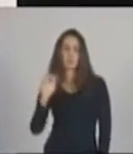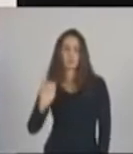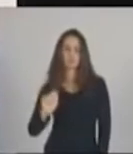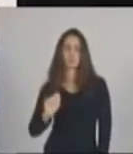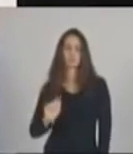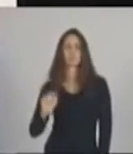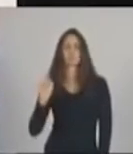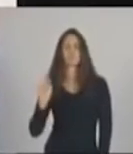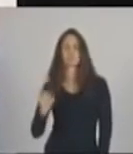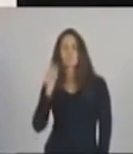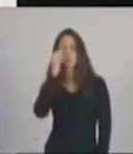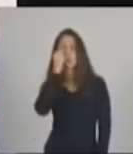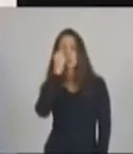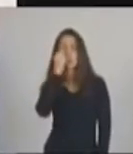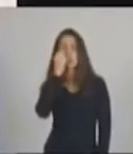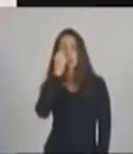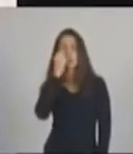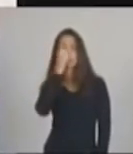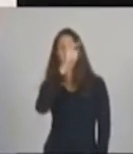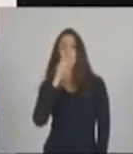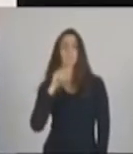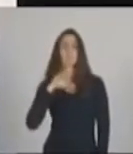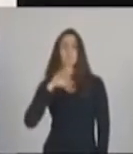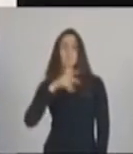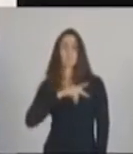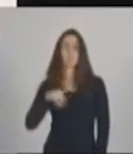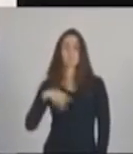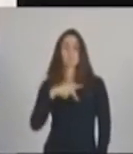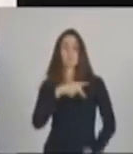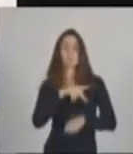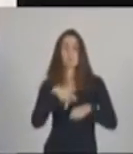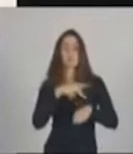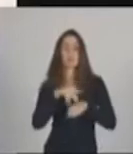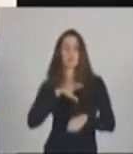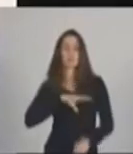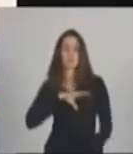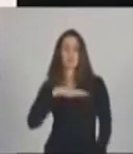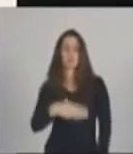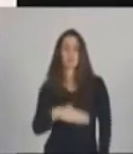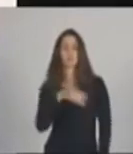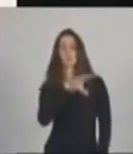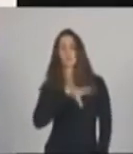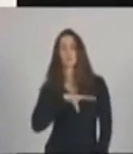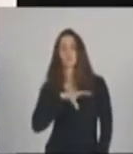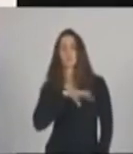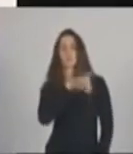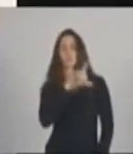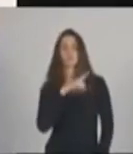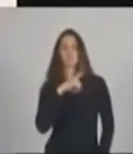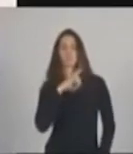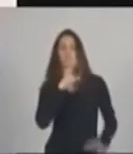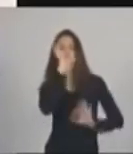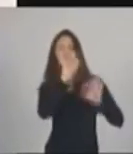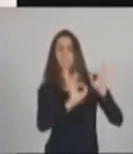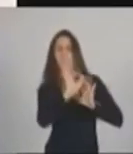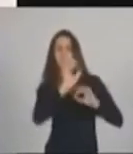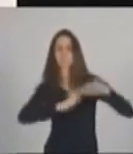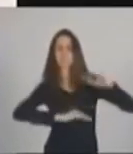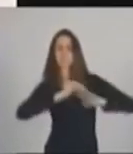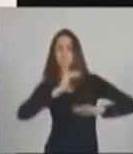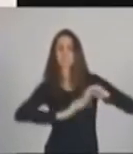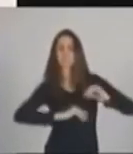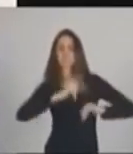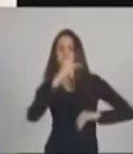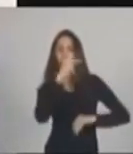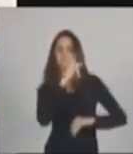deixou o seu acervo todo em Portugal, que é uma das coisas mais maravilhosas que tem a arquitetura mundial. Apresento meus